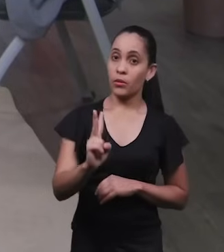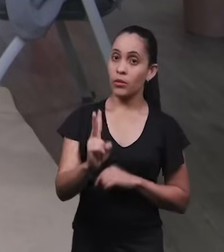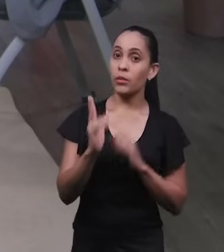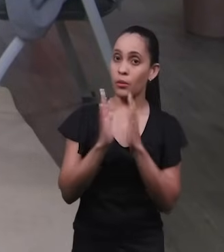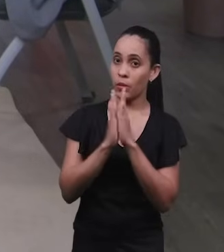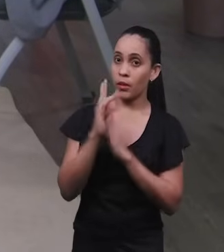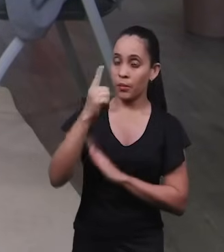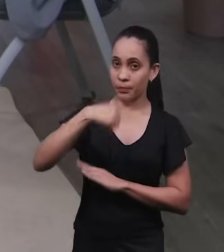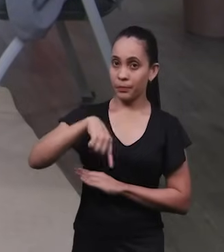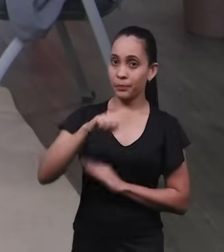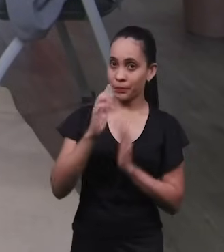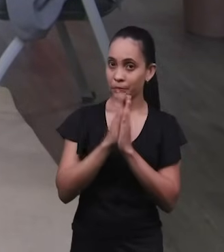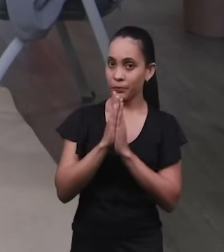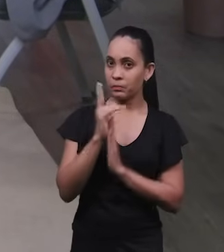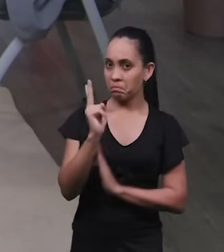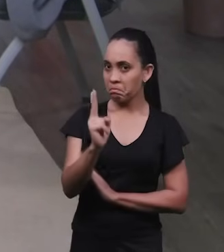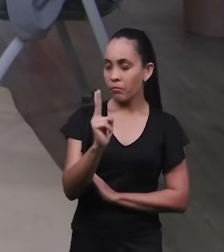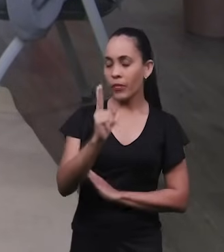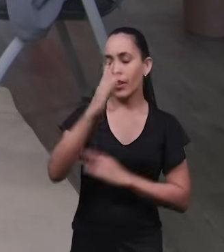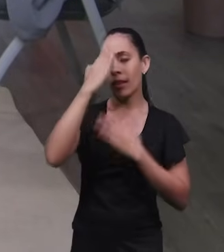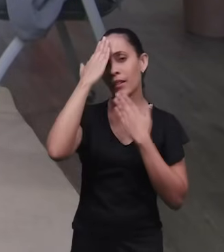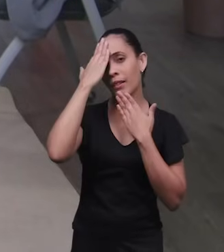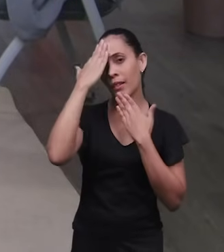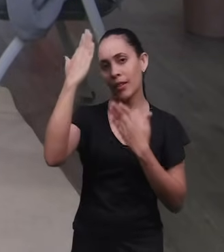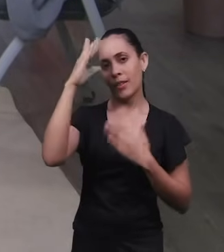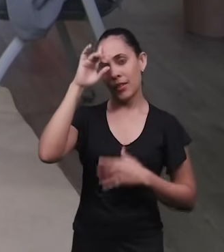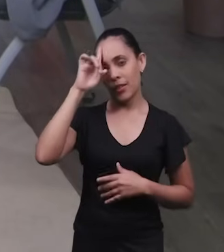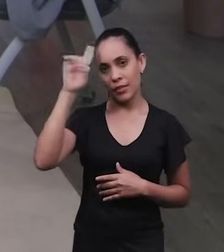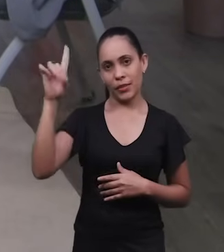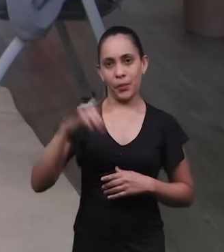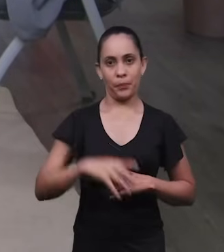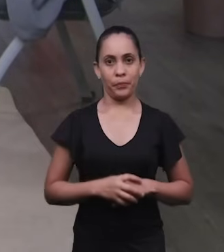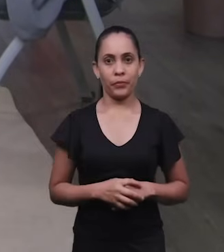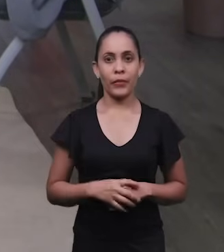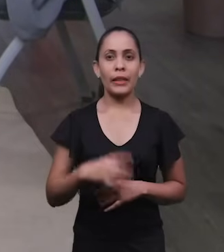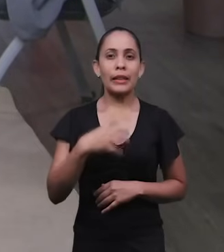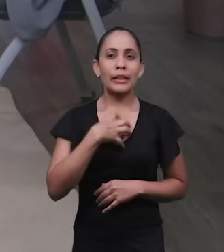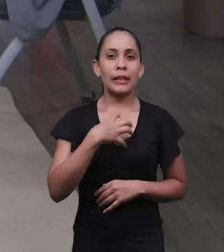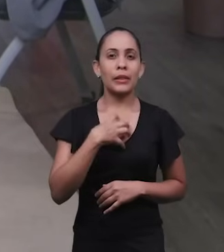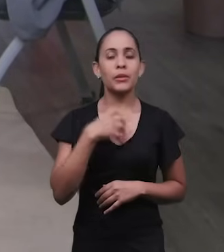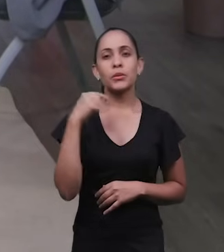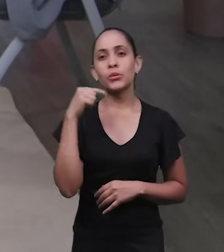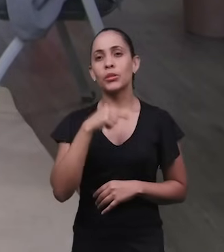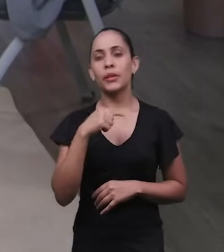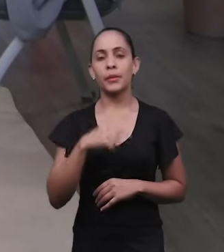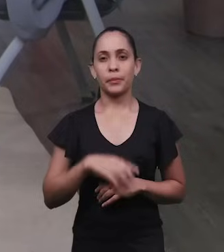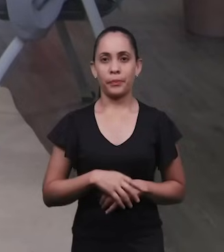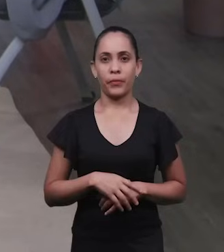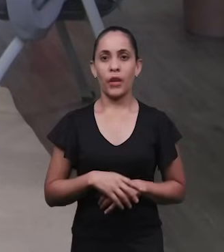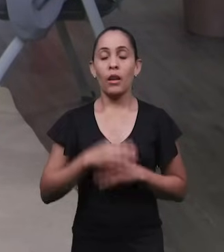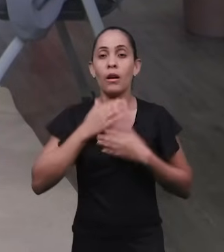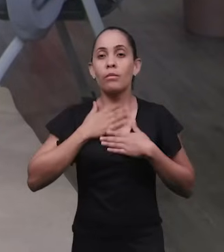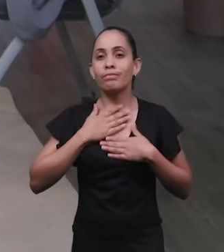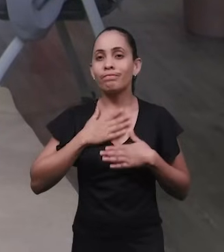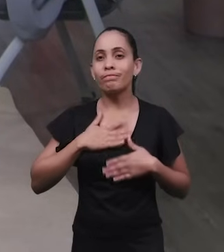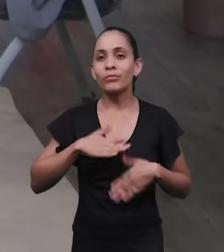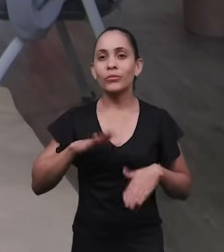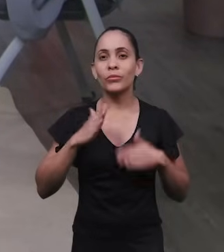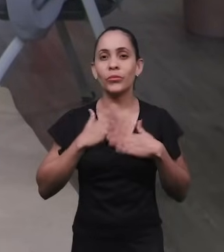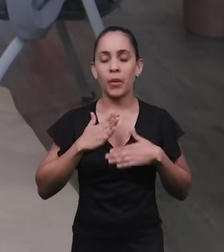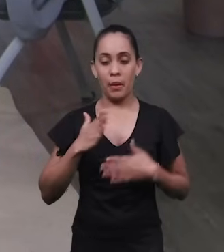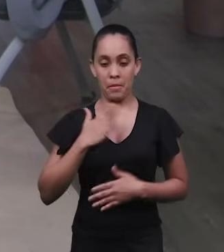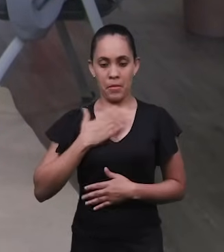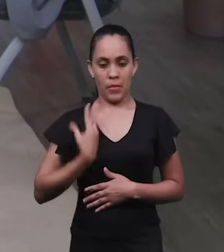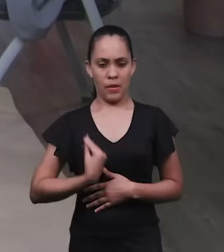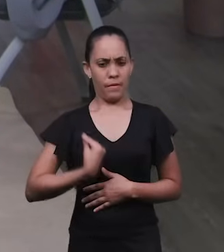continuar orando sempre por você. E ela agradeceu muito. E eu senti ali, pastores, um conforto